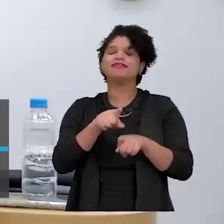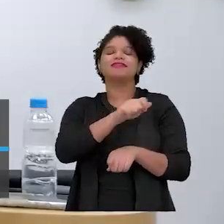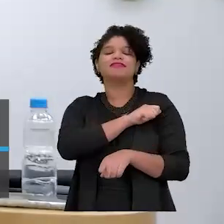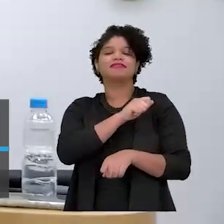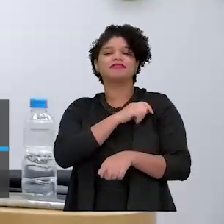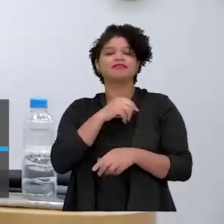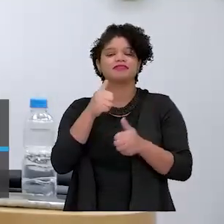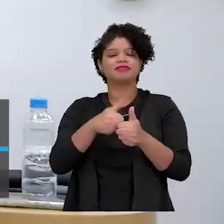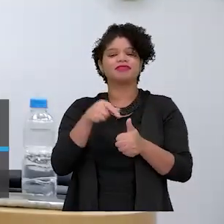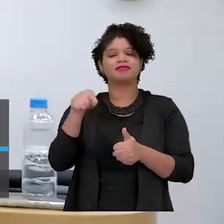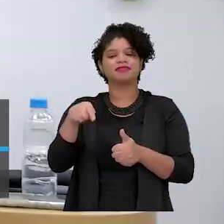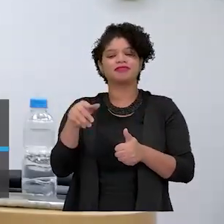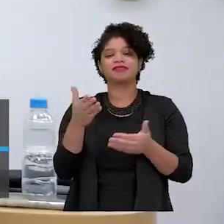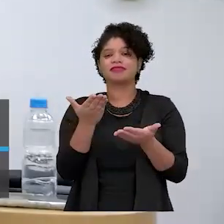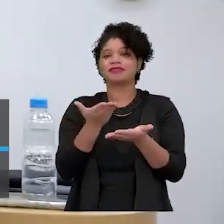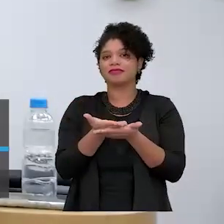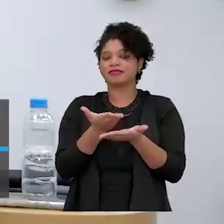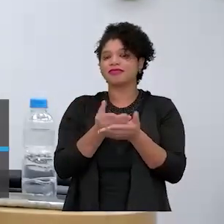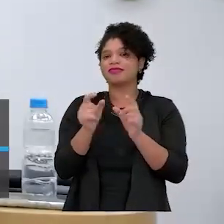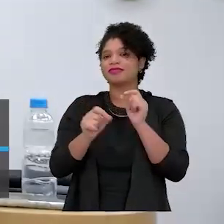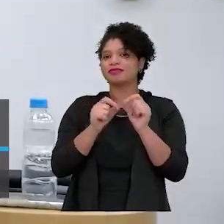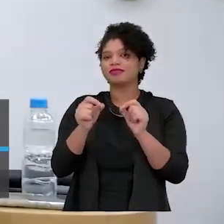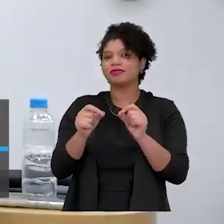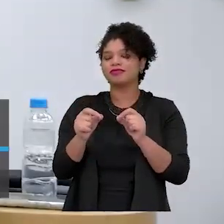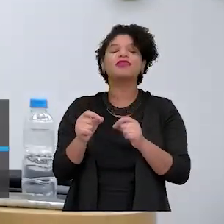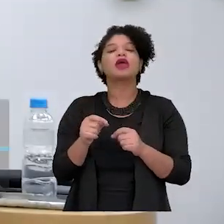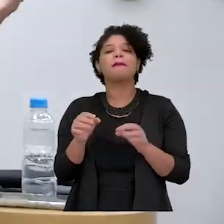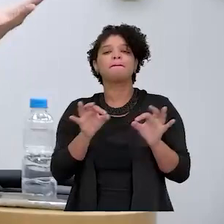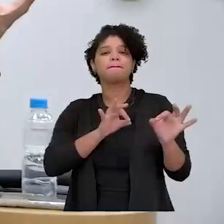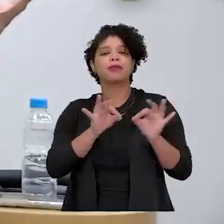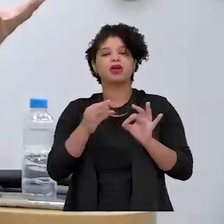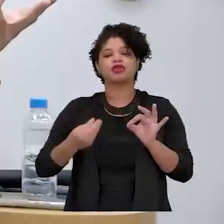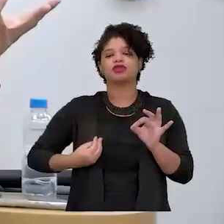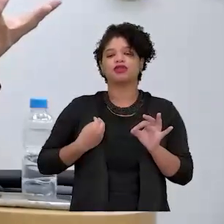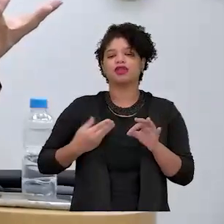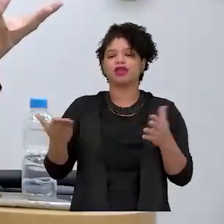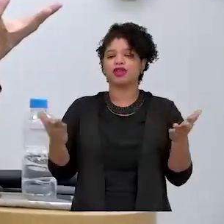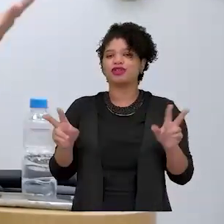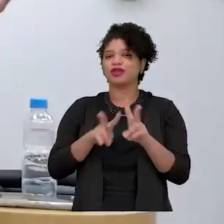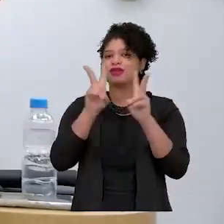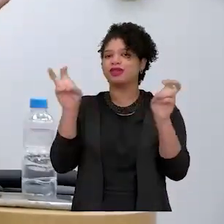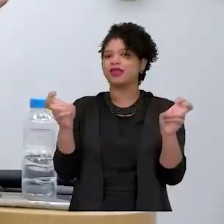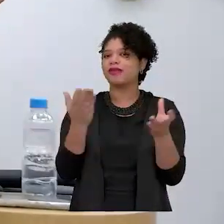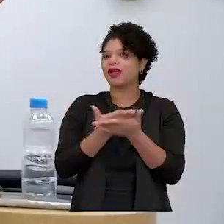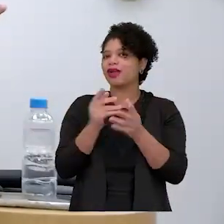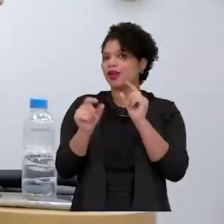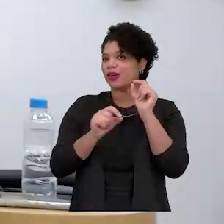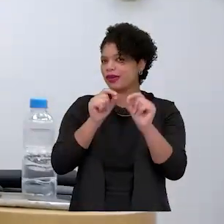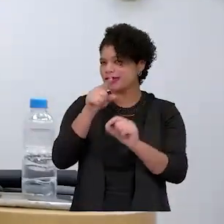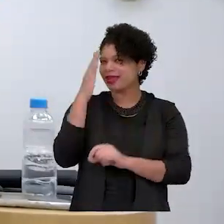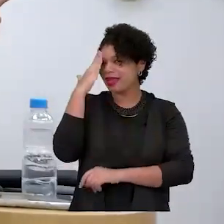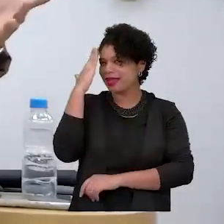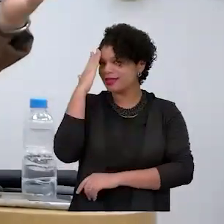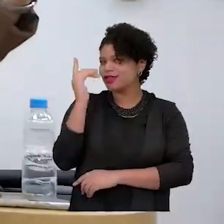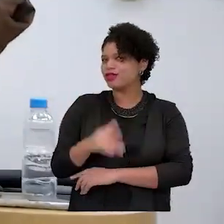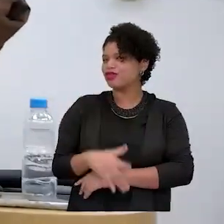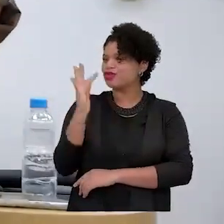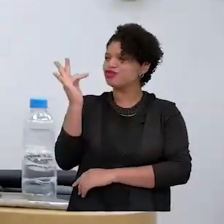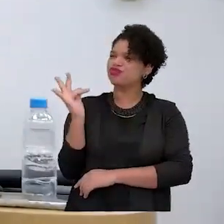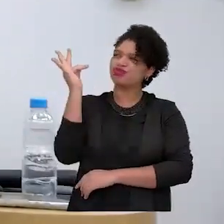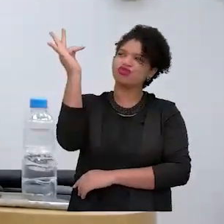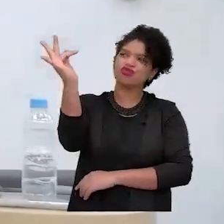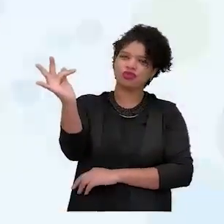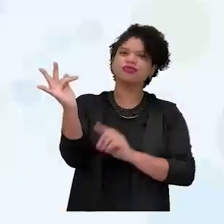projeto de vida. Hoje nós teremos como tema de nossa aula, sabe o quê? É o